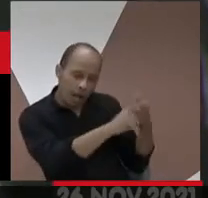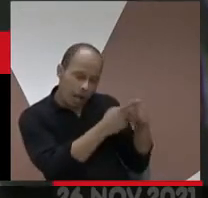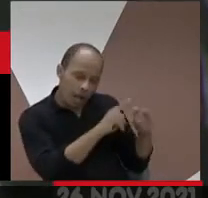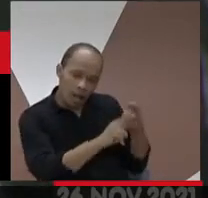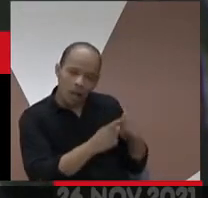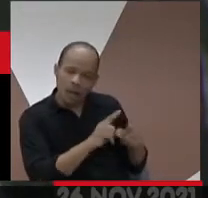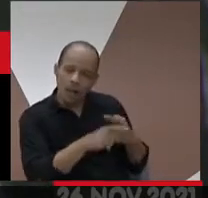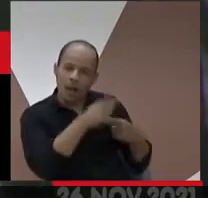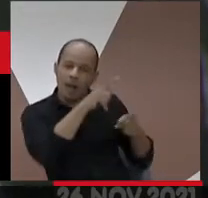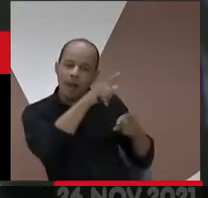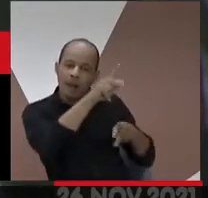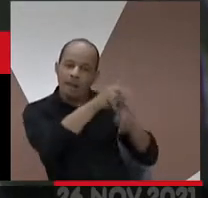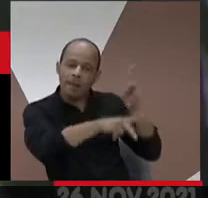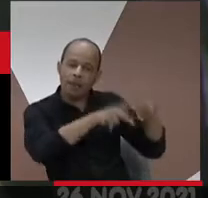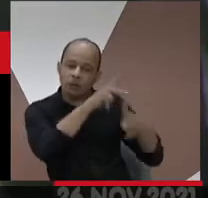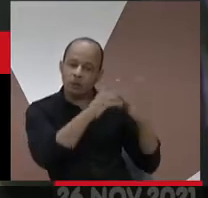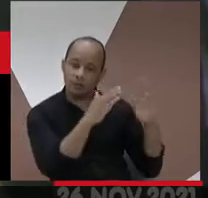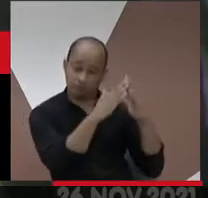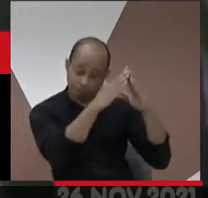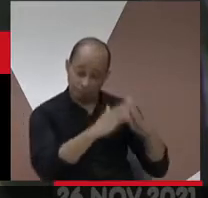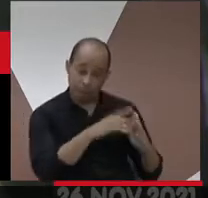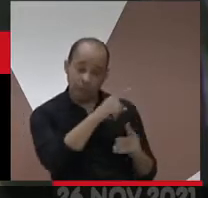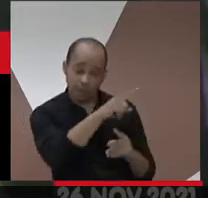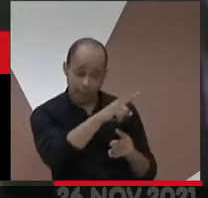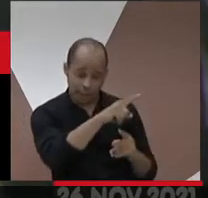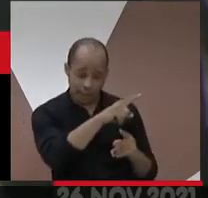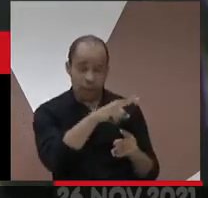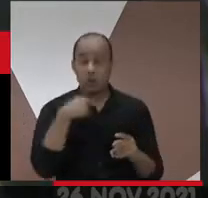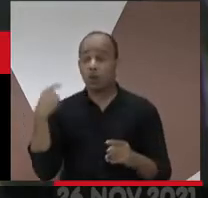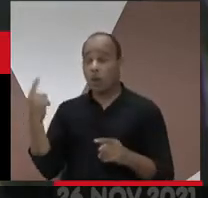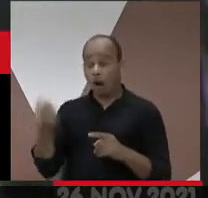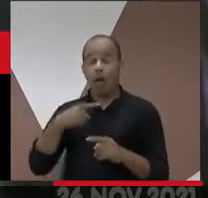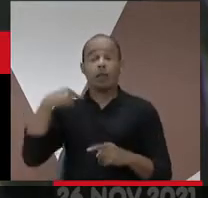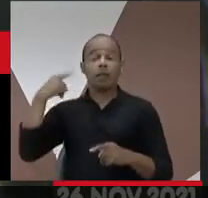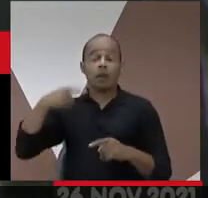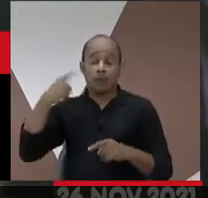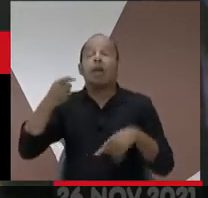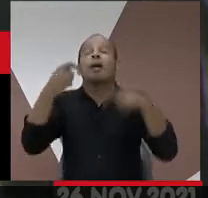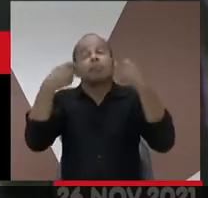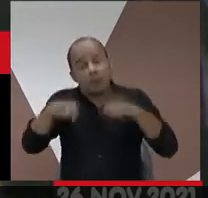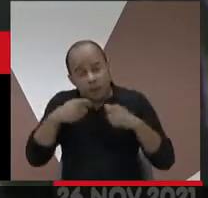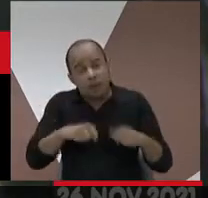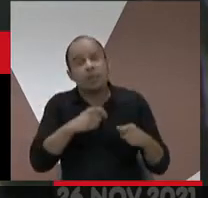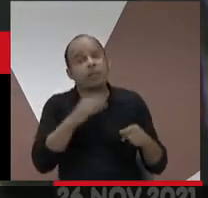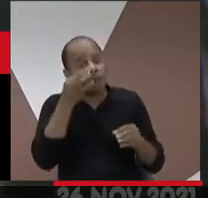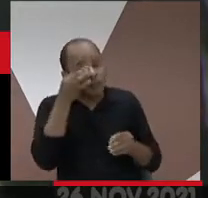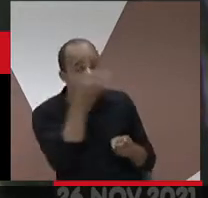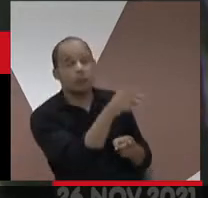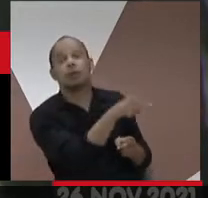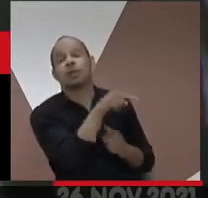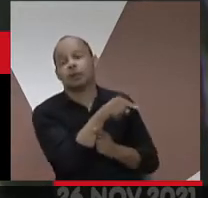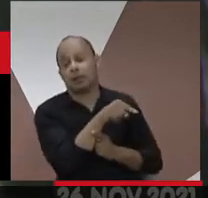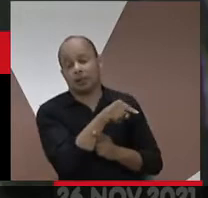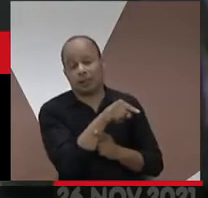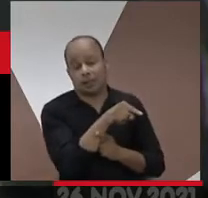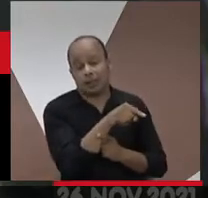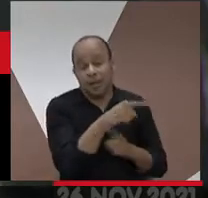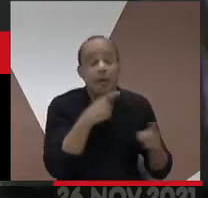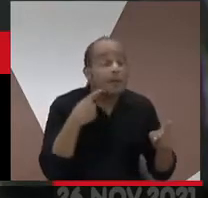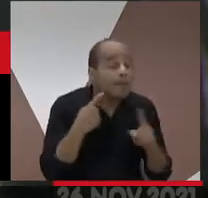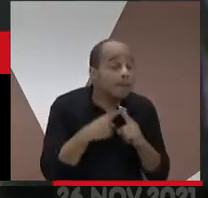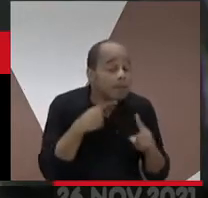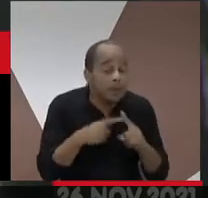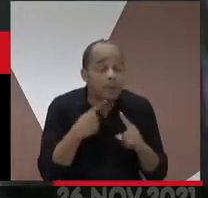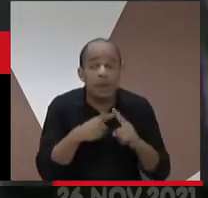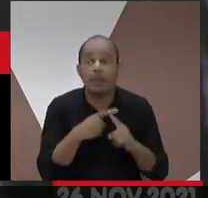parlamentares precisam ouvir os moradores, porque eles estão aqui numa democracia participativa,